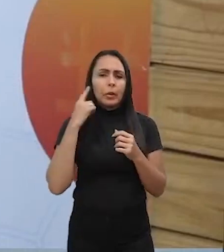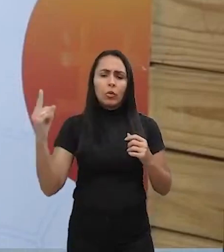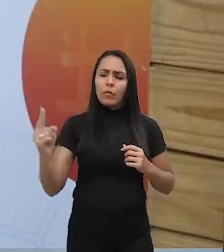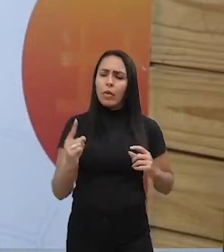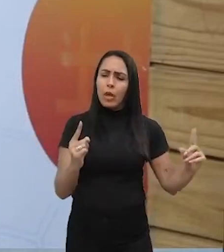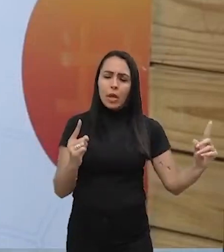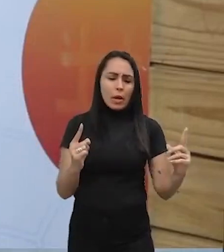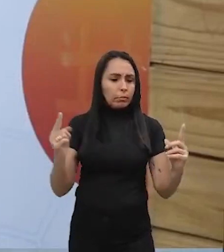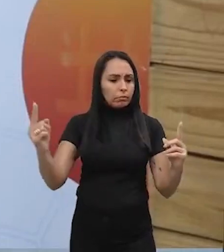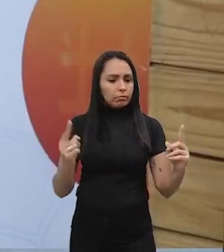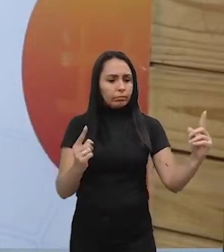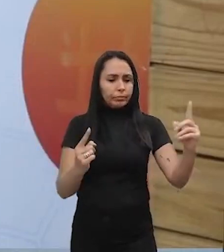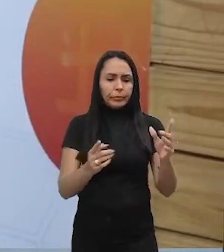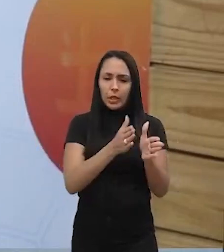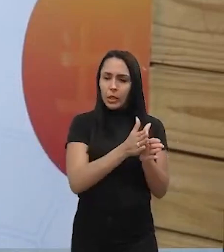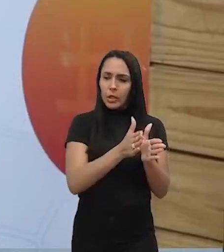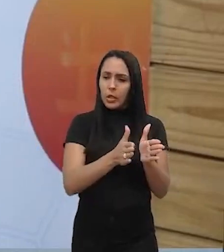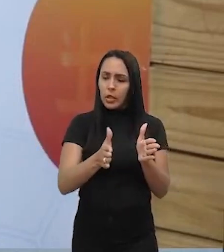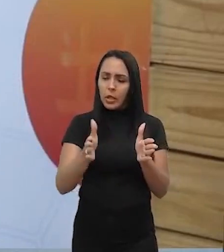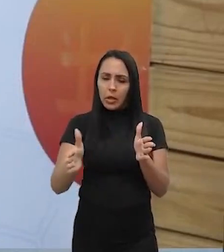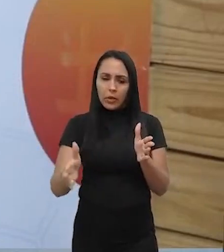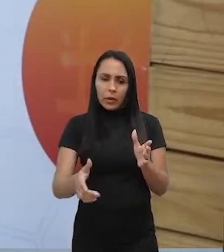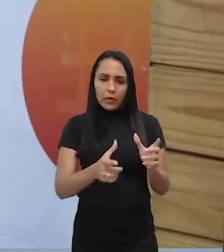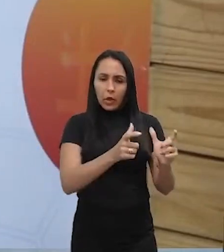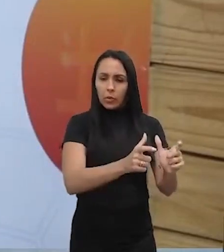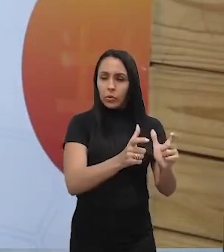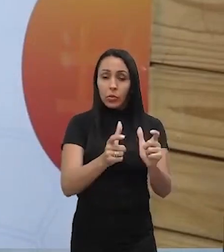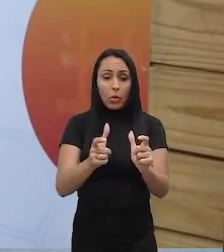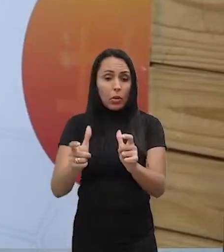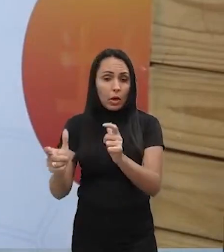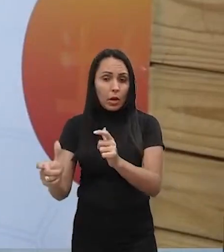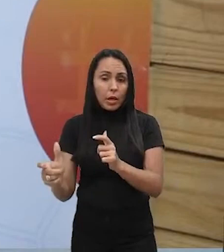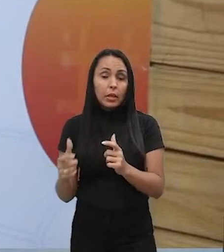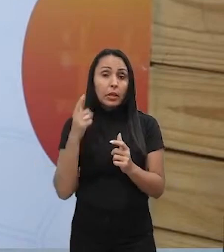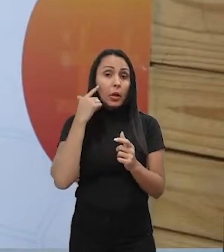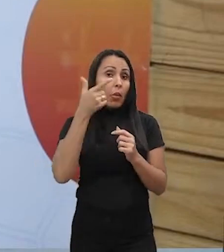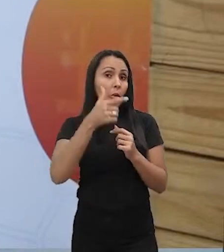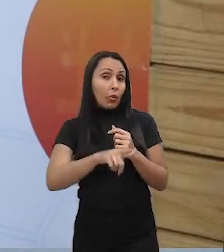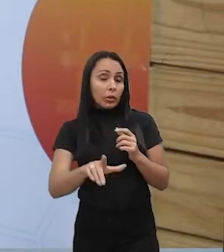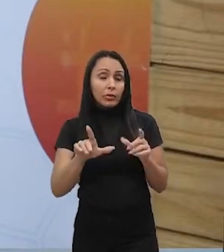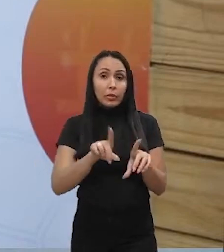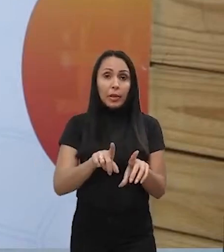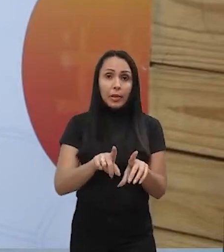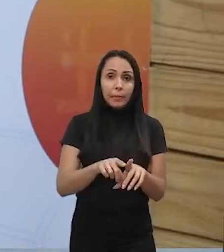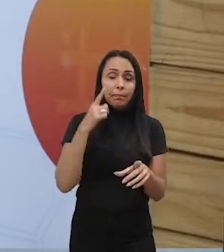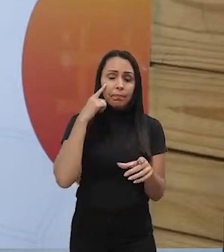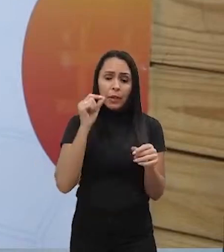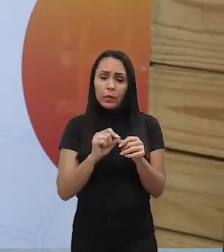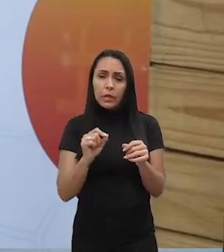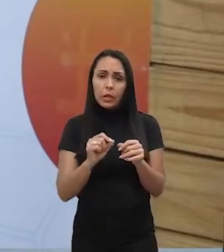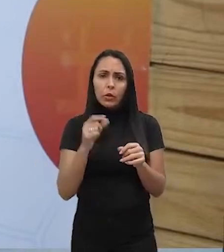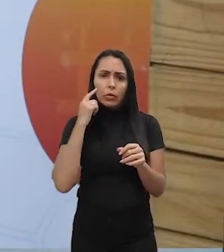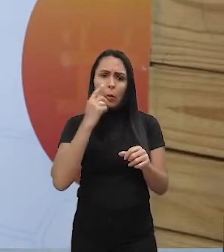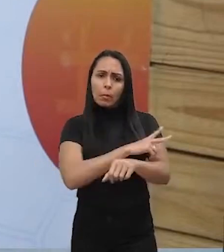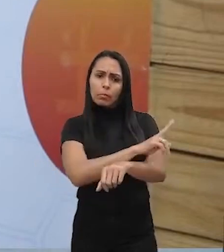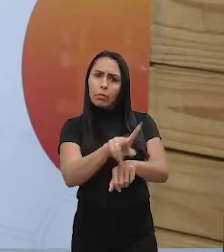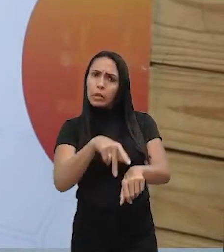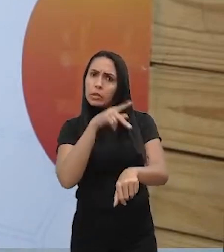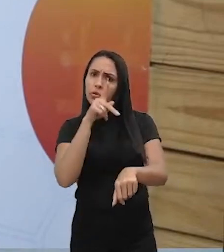vieram, houve as divisões das capitanias, e daí todas as outras ações que fizeram com que o